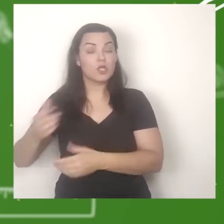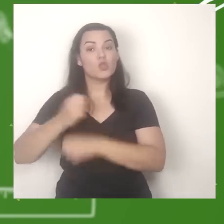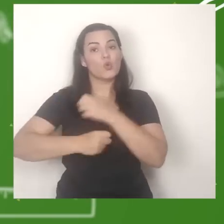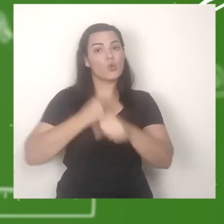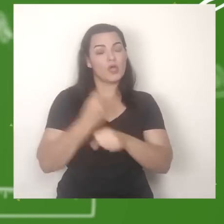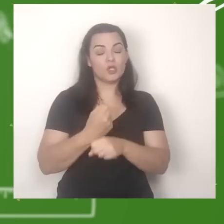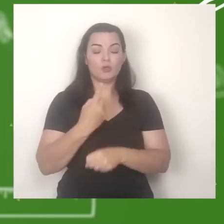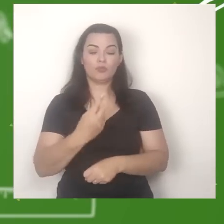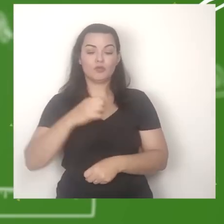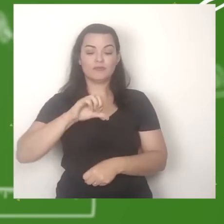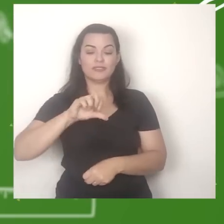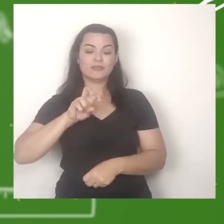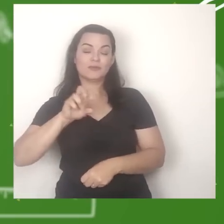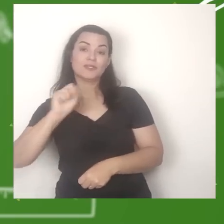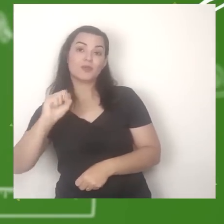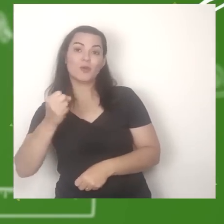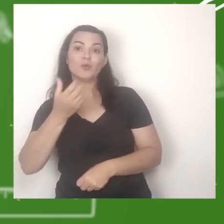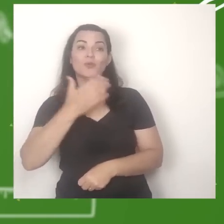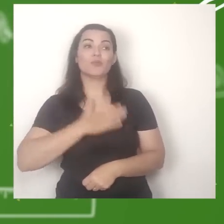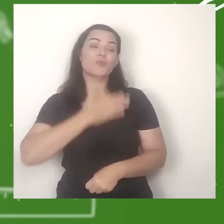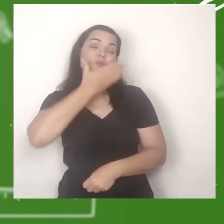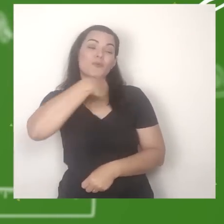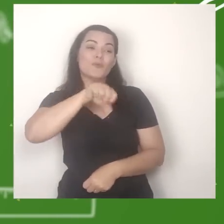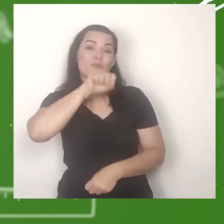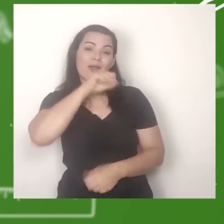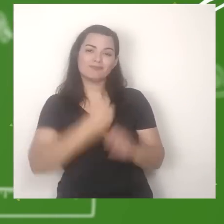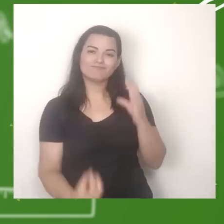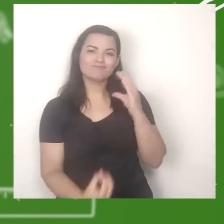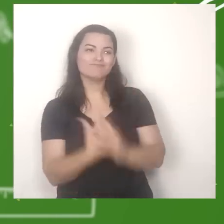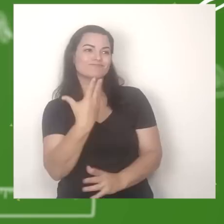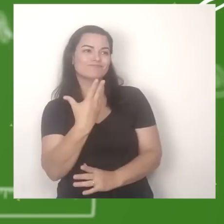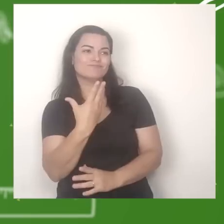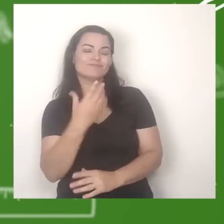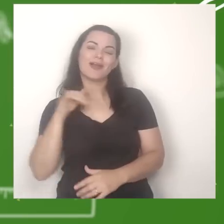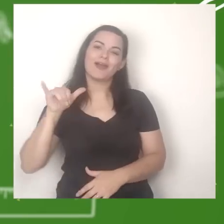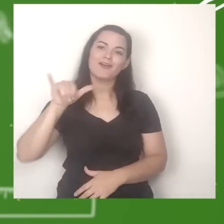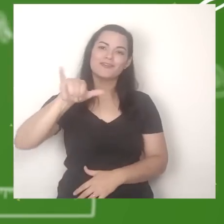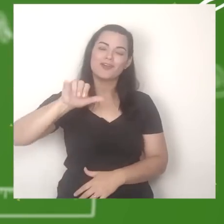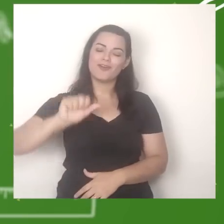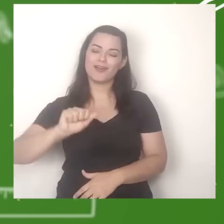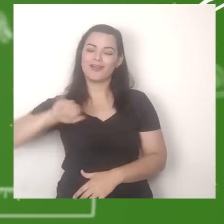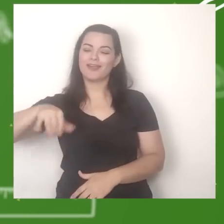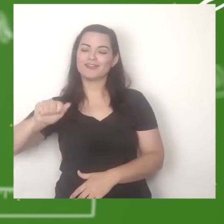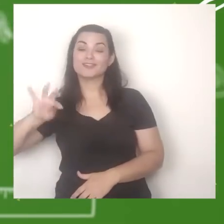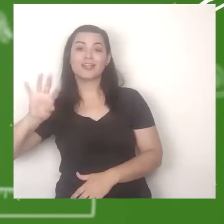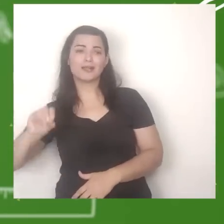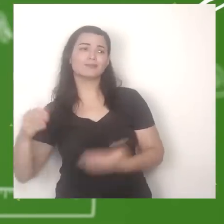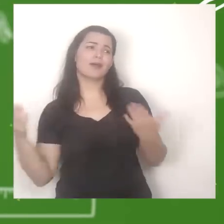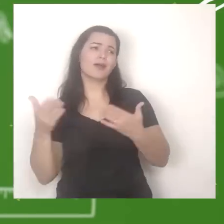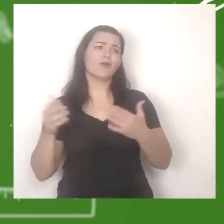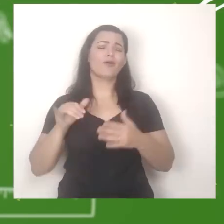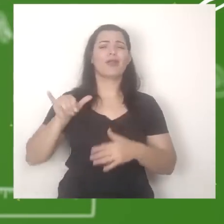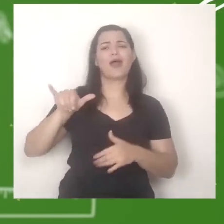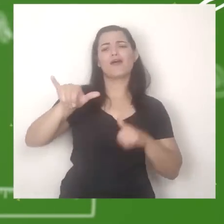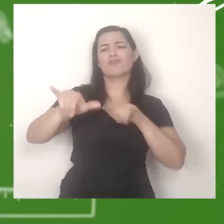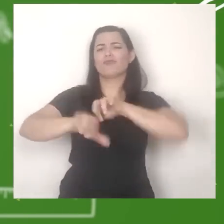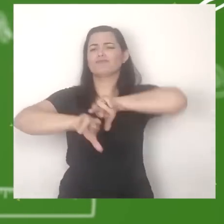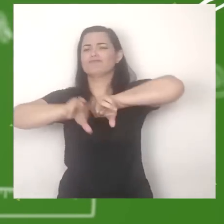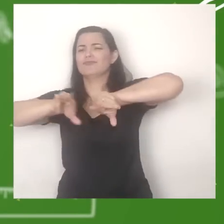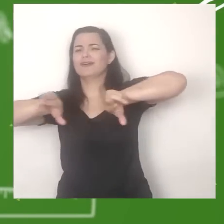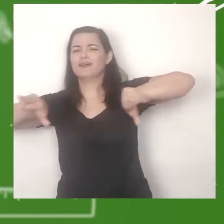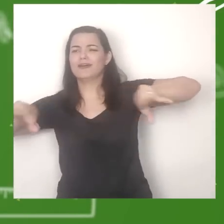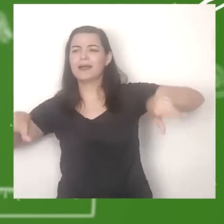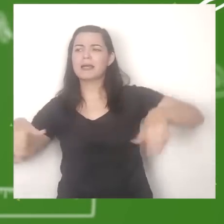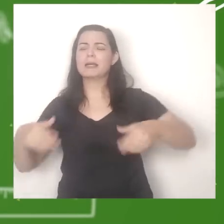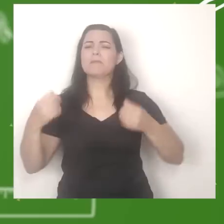1958, nasceu o meu papai, o avião a jato. Hoje, existem aviões de muitos tipos, pesos